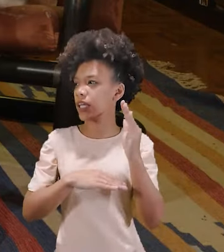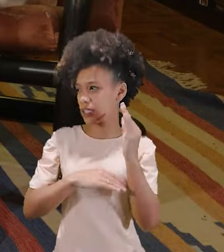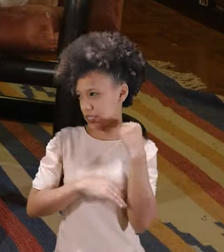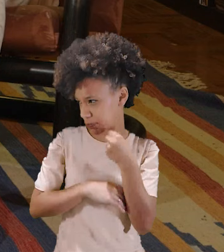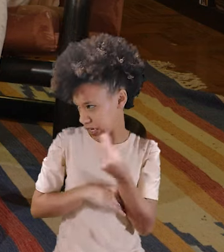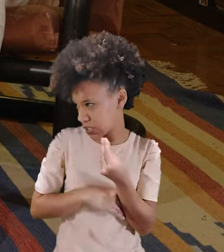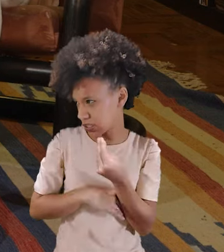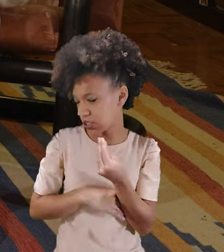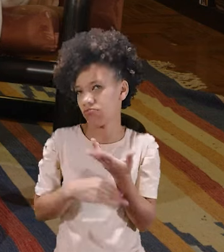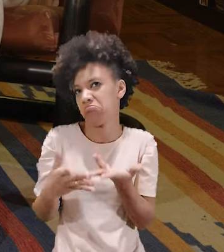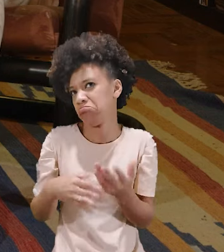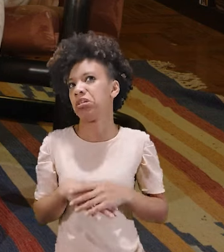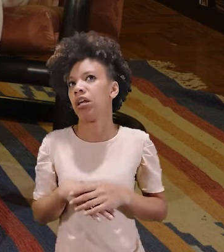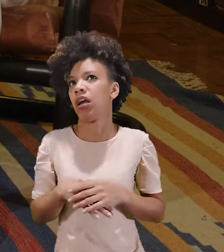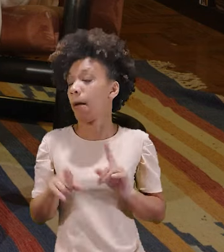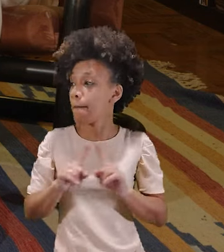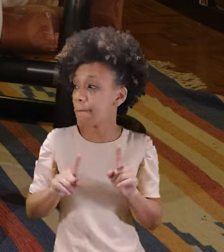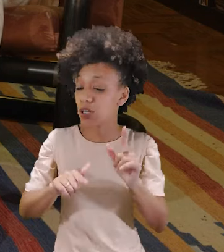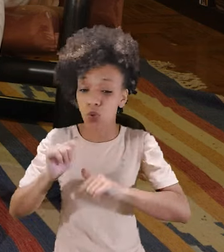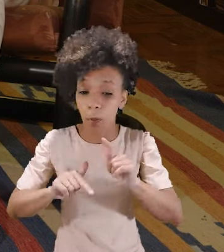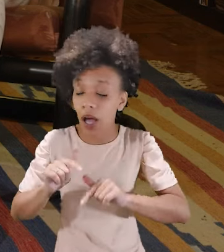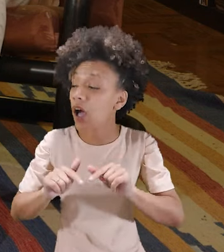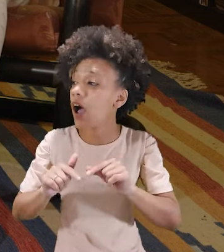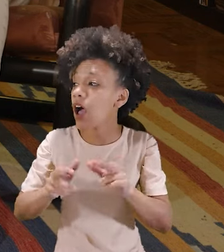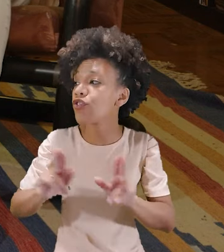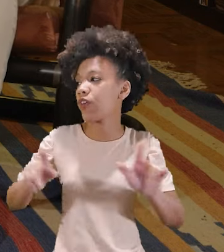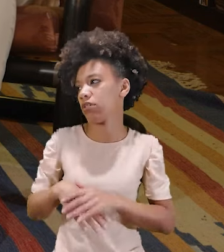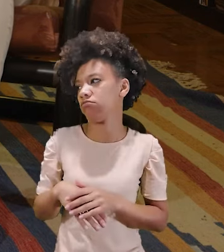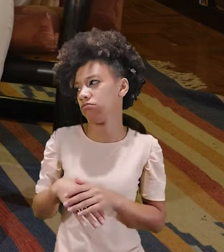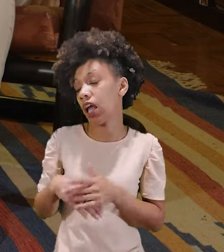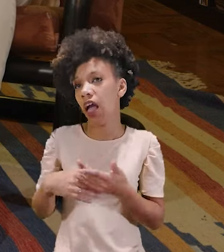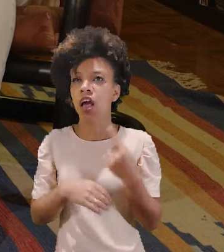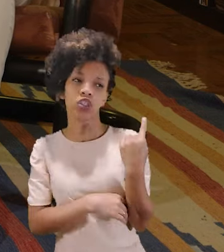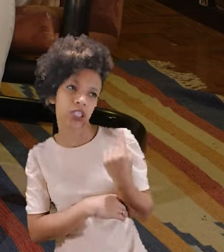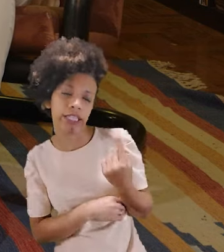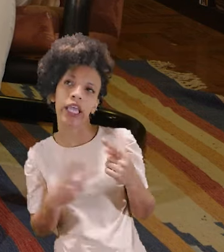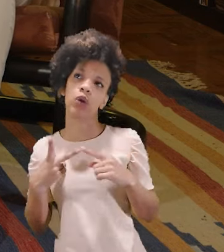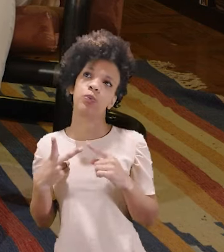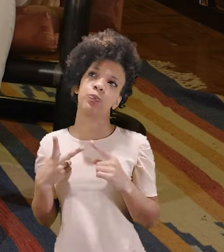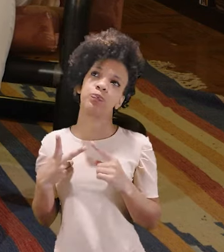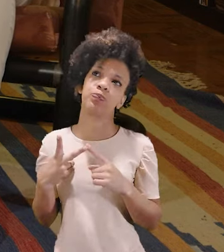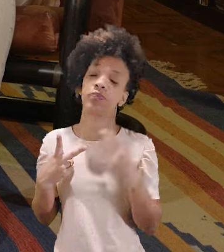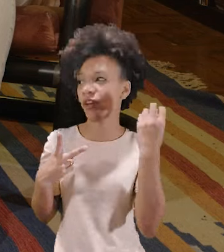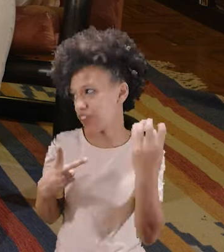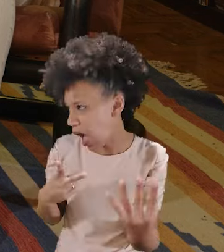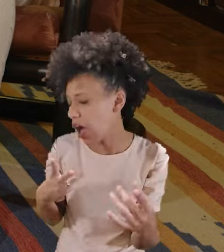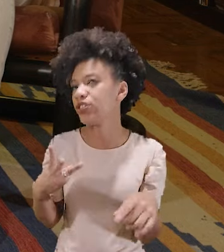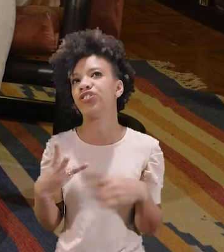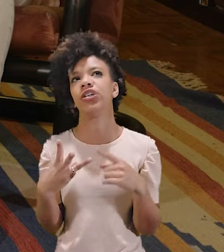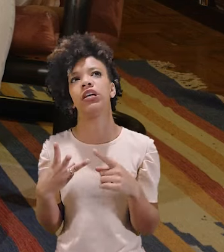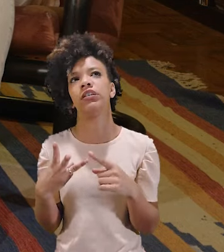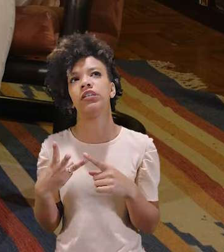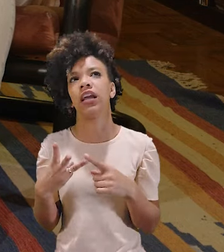mundo de mundo os próximos mas veículos Ah porque sim é o mundo próximo da Solidão mundo próximo da da